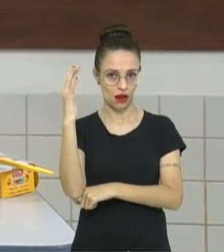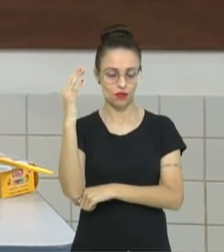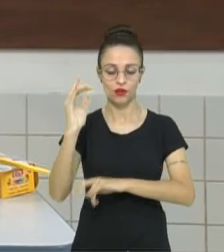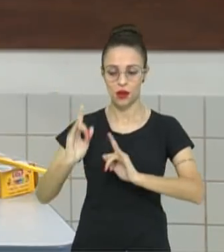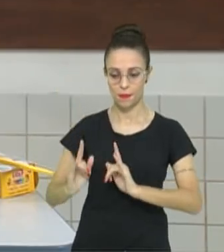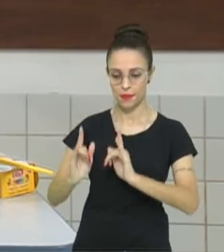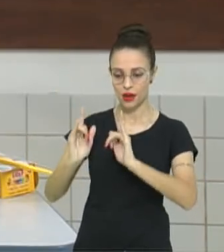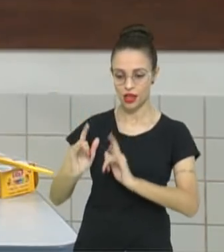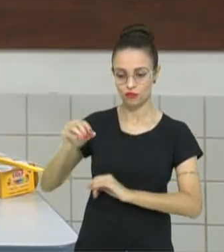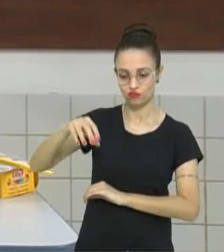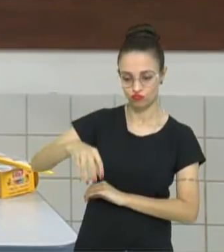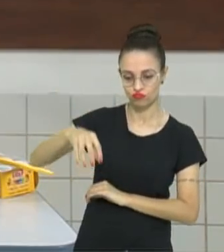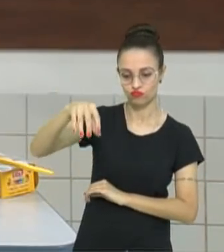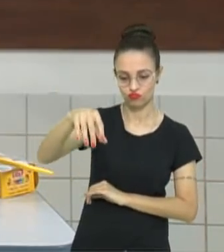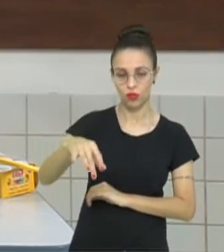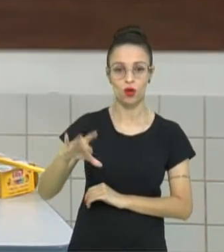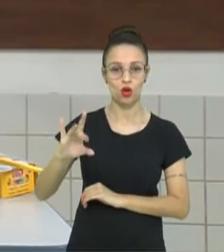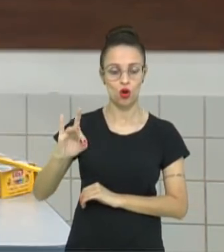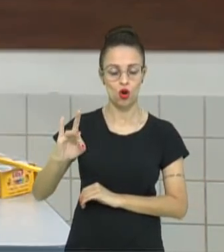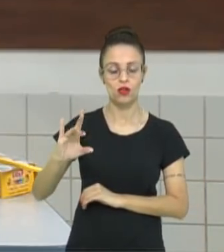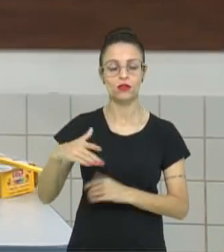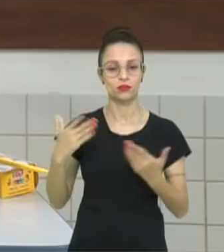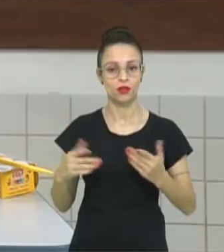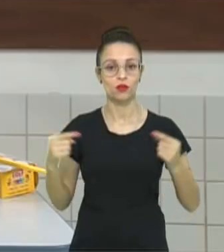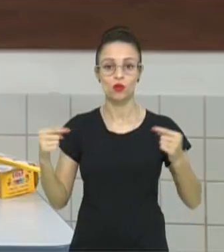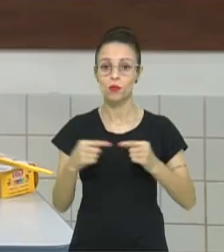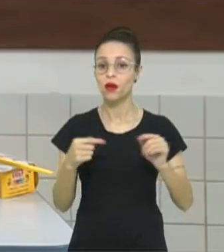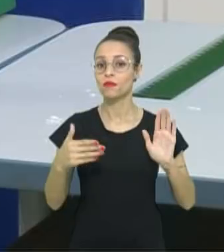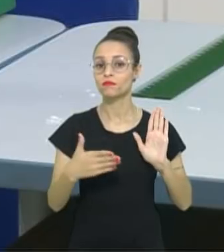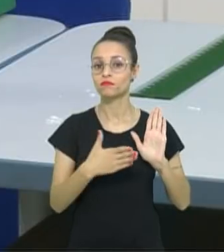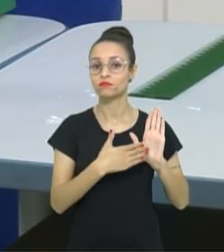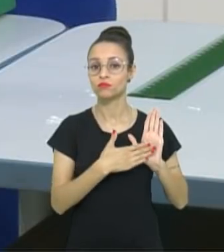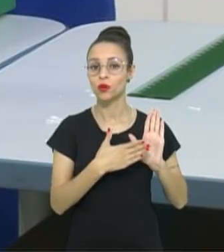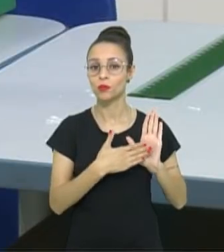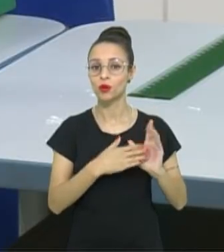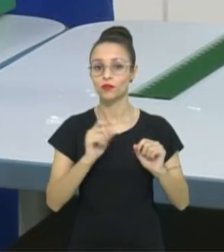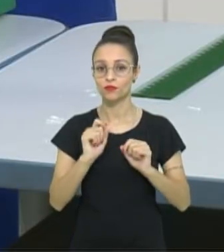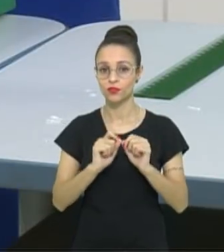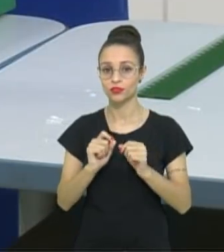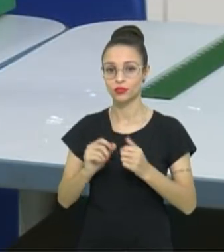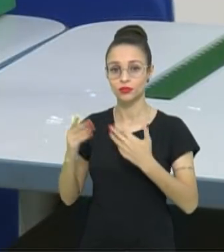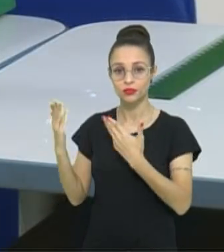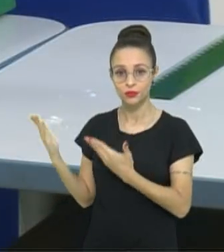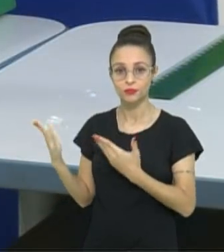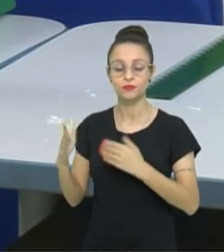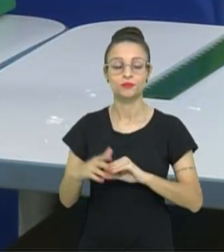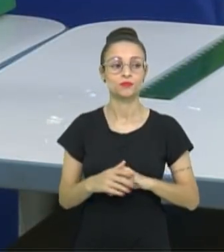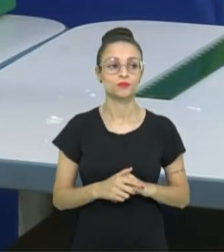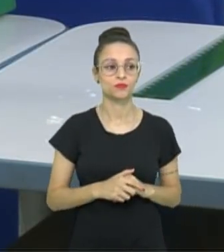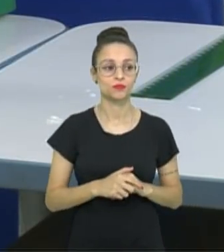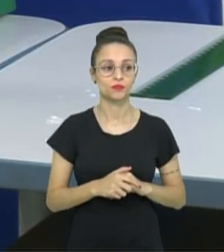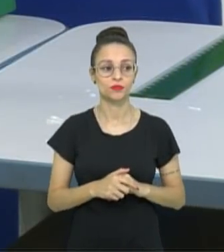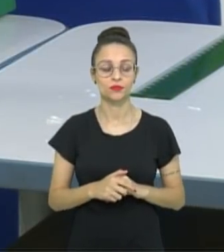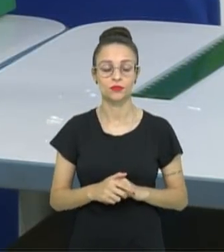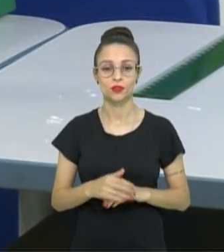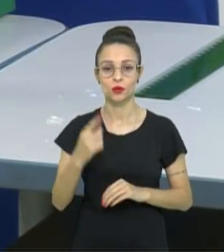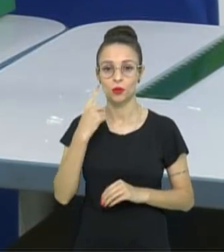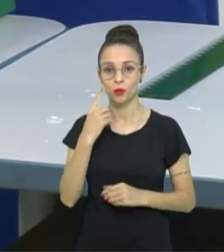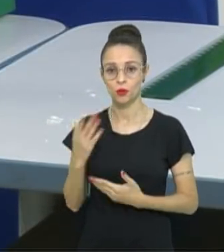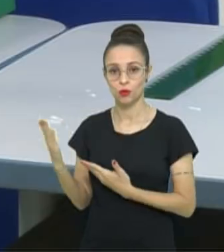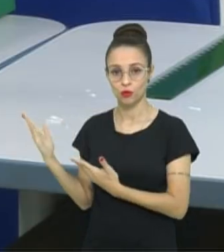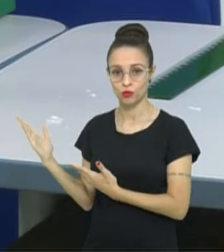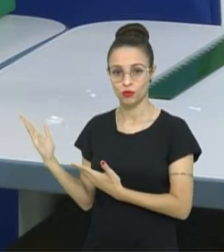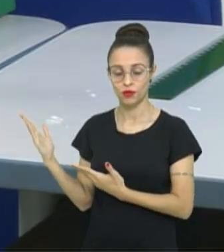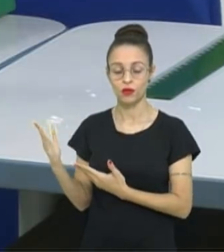colocar eles de acordo com o que a gente está na proposta ali fazendo o prédio e a árvore. Então, eu vou posicionar né, o